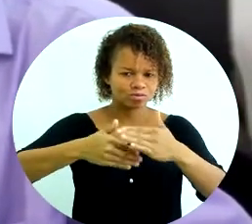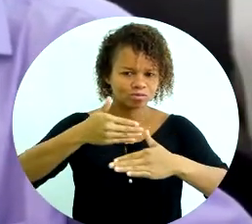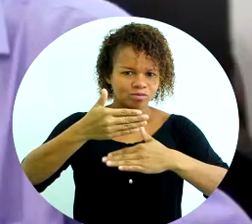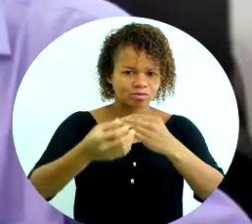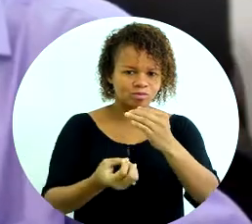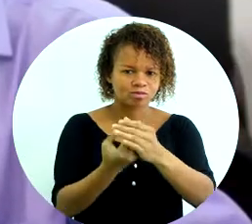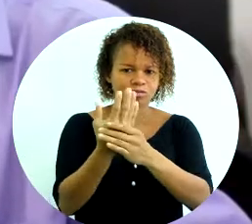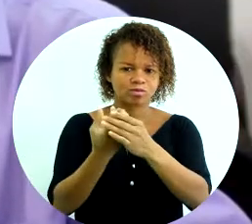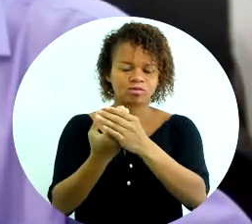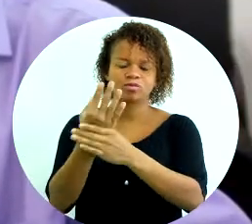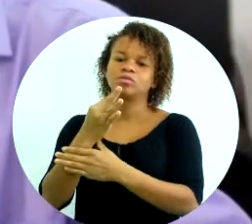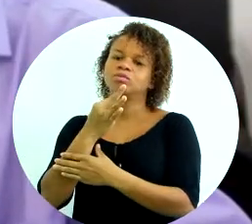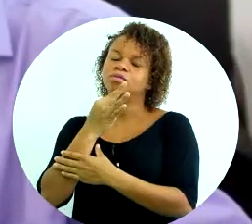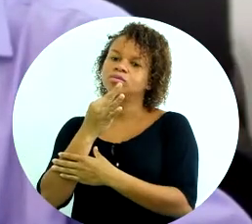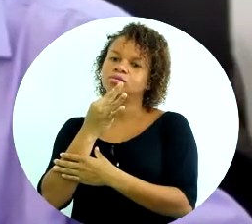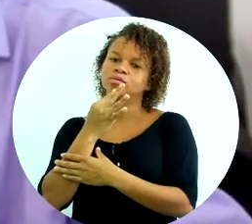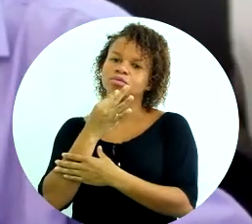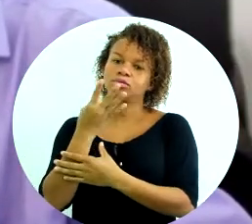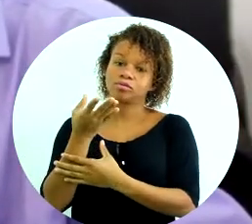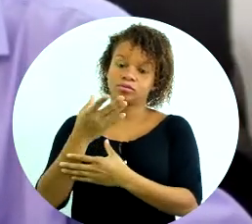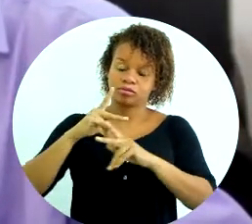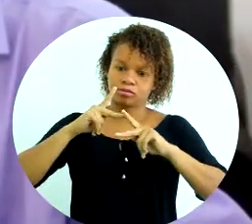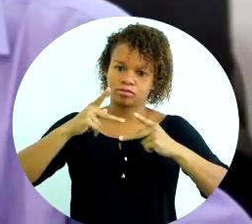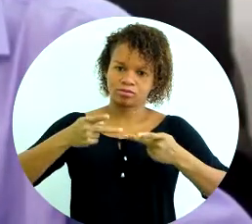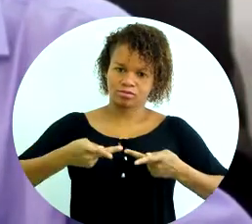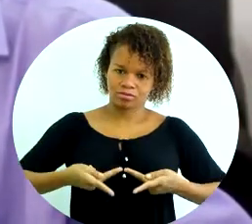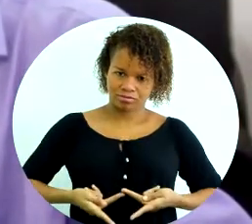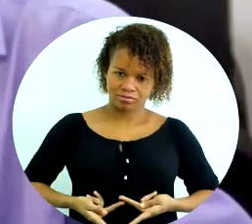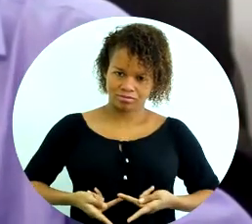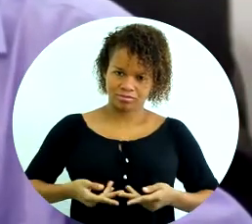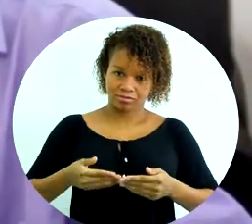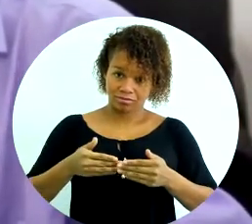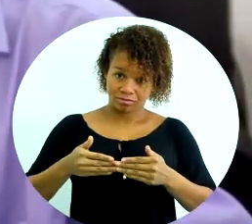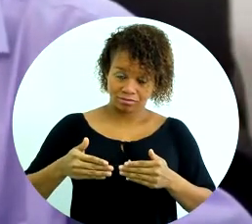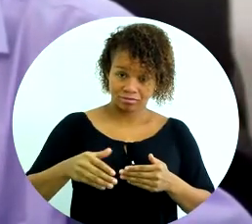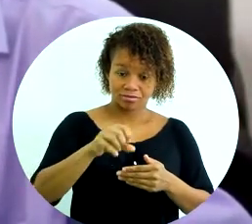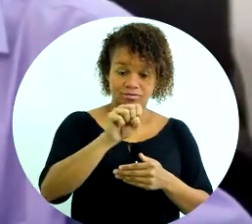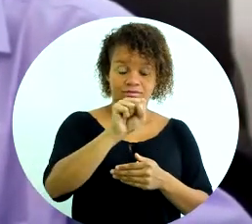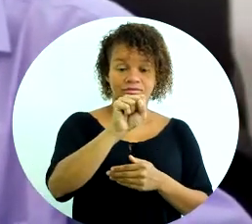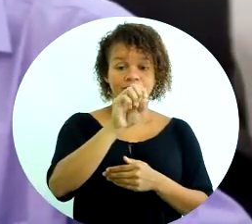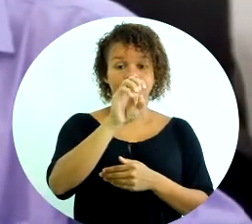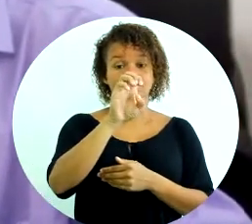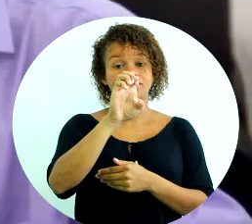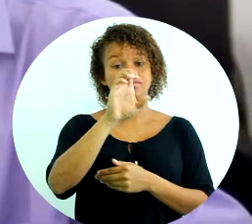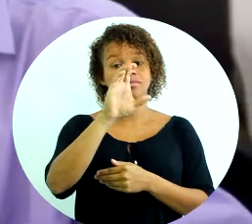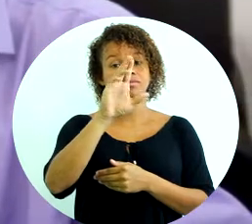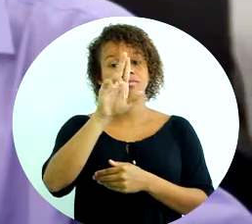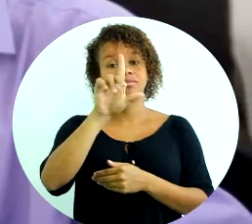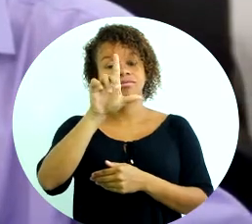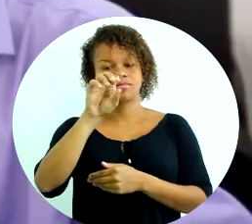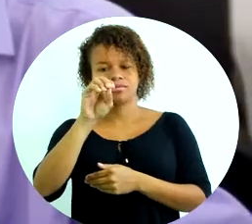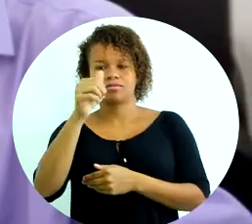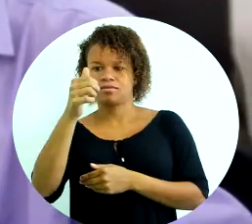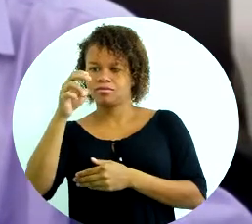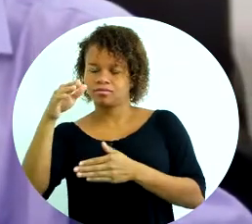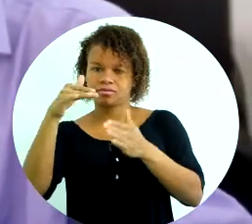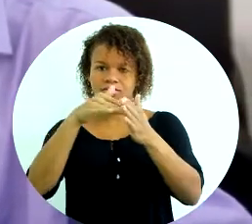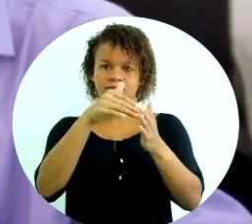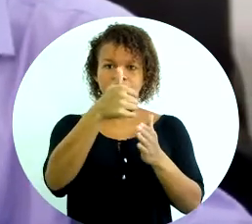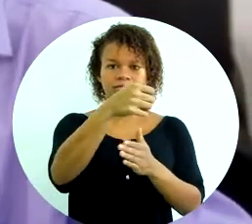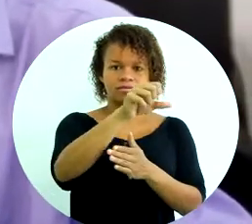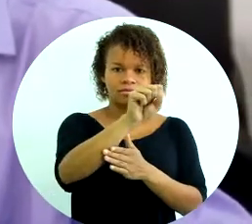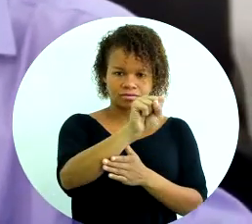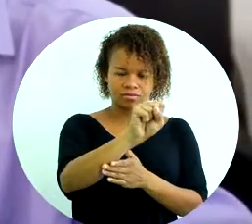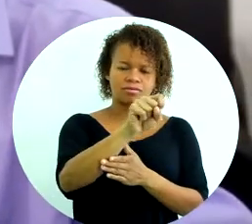de um processo de construção do conhecimento humano. Ao longo do século XV aos séculos XVIII,